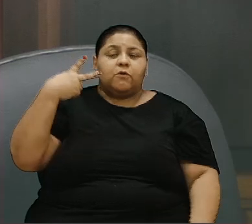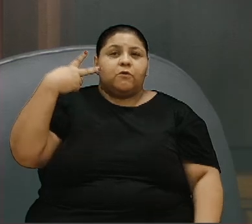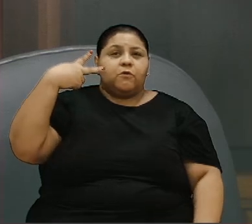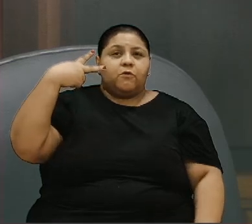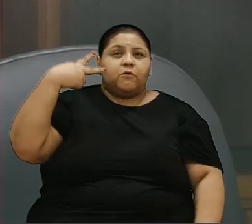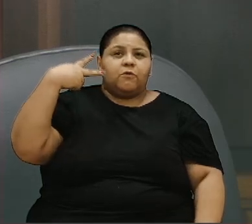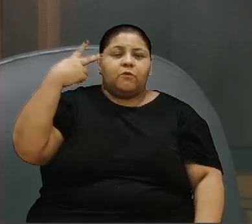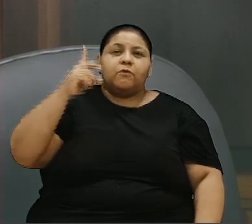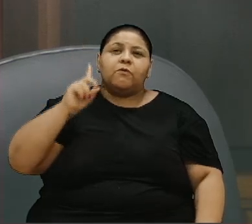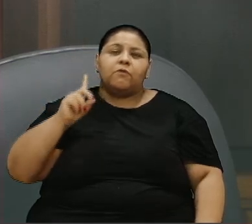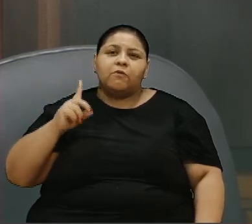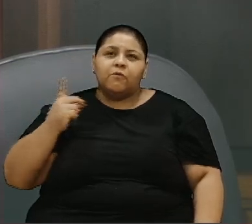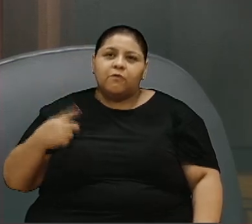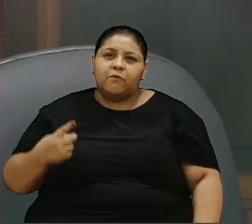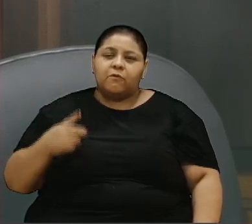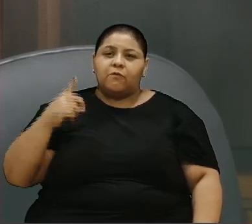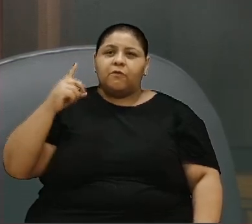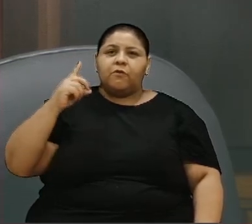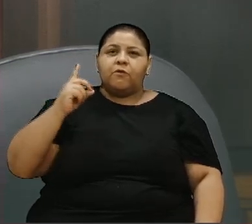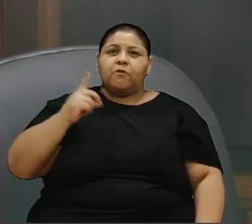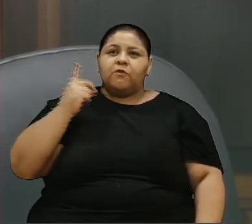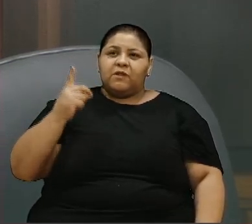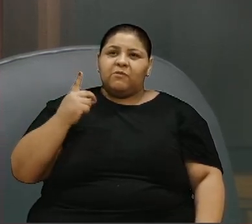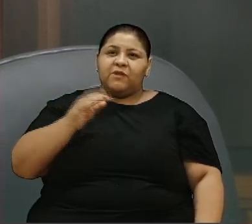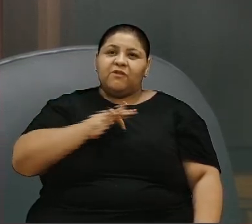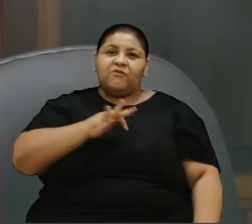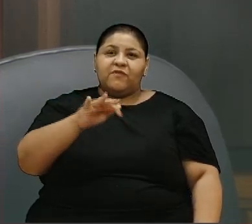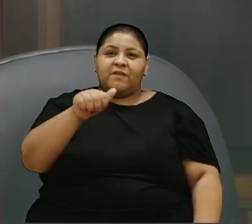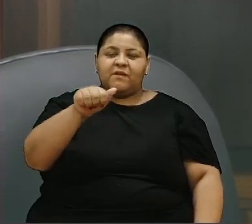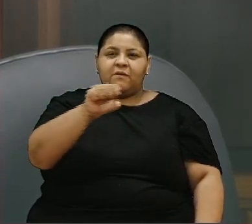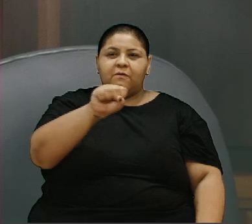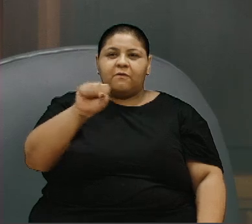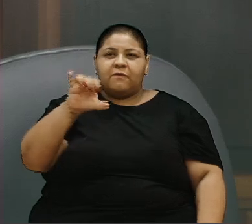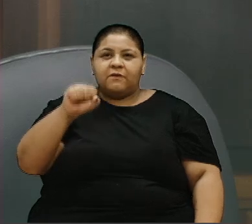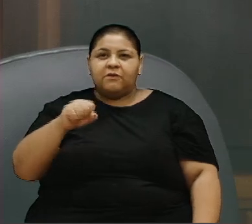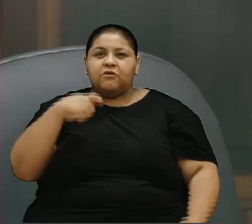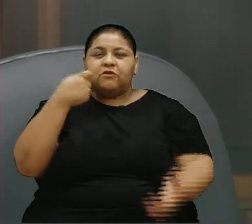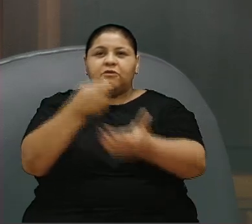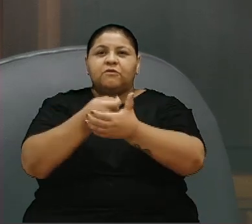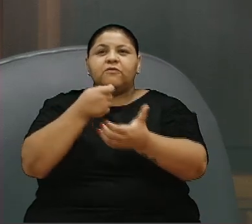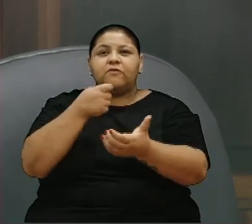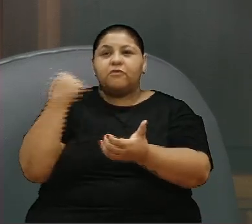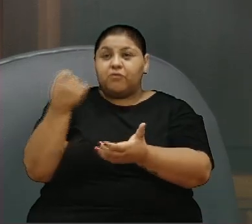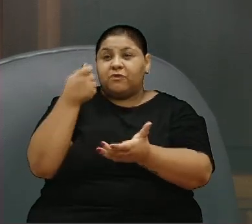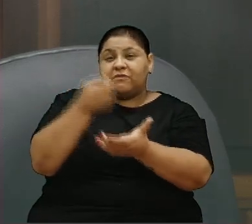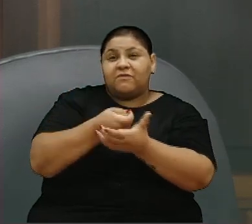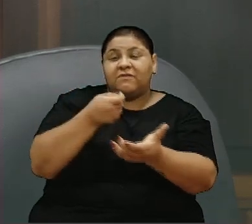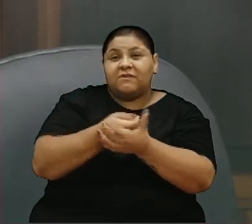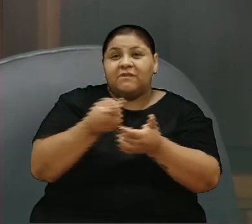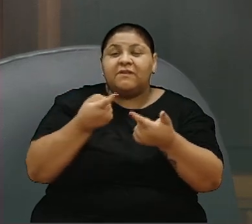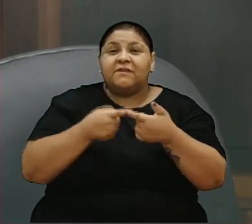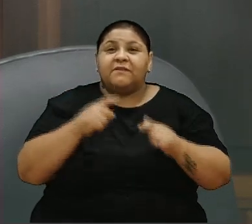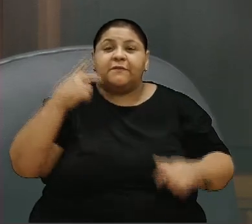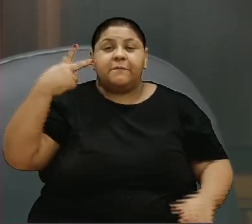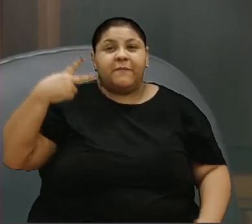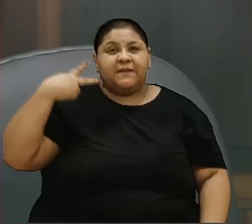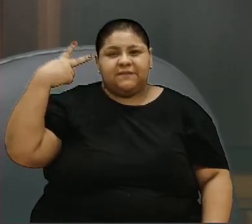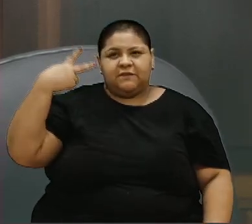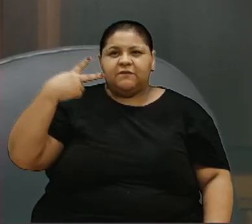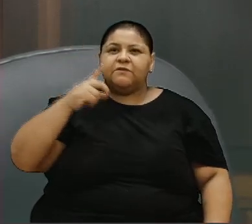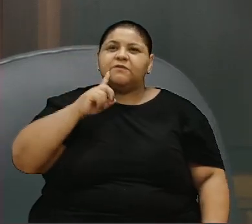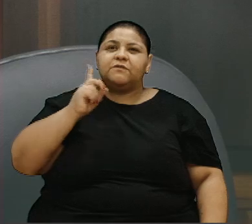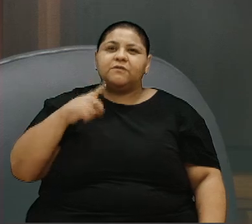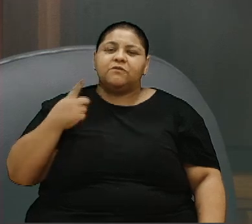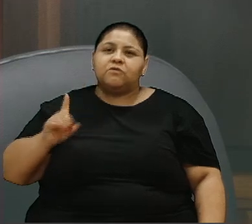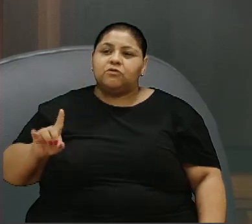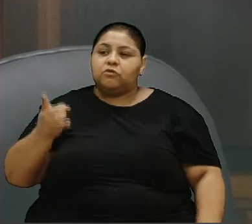citei na época, deputado federal Assis Mello, que foi essencial para essa luta, mas a vereadora Denise, né, no